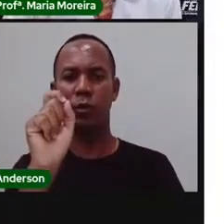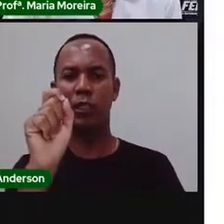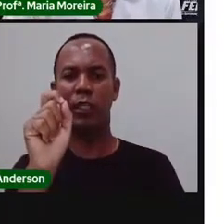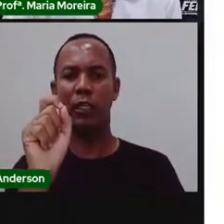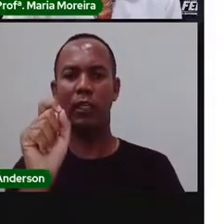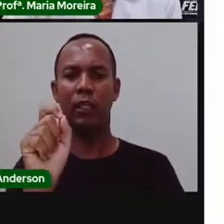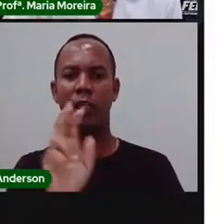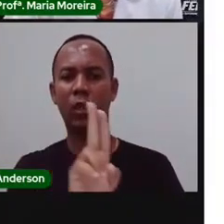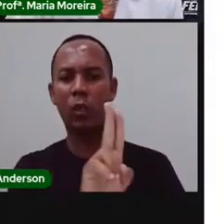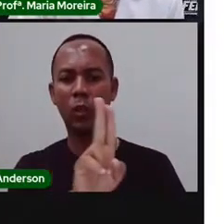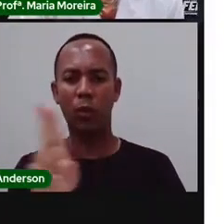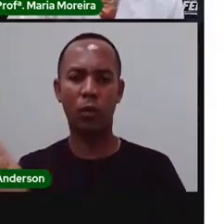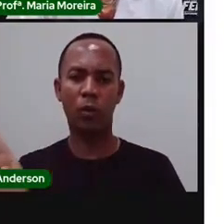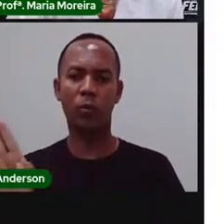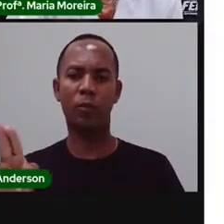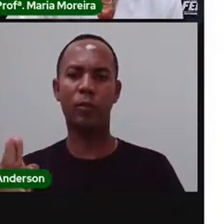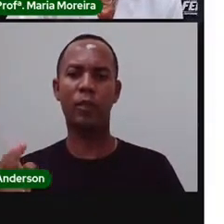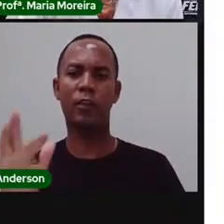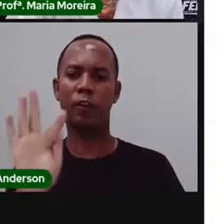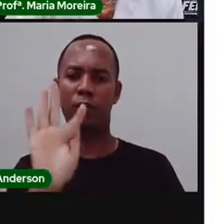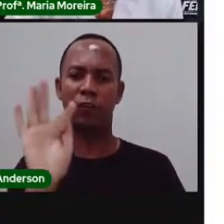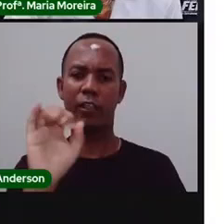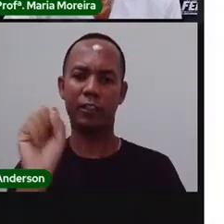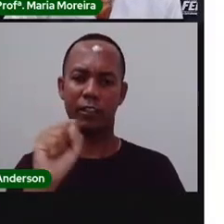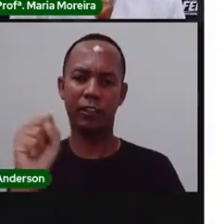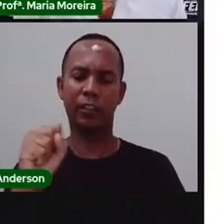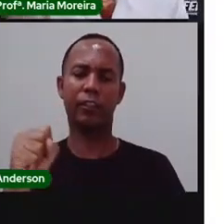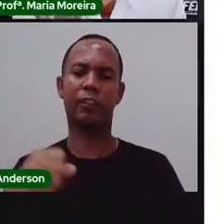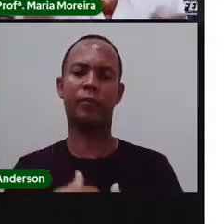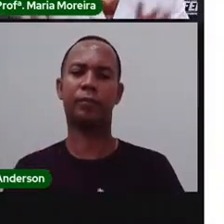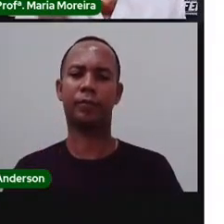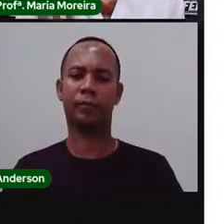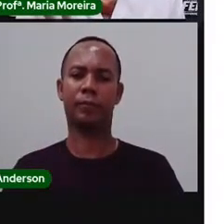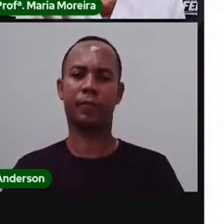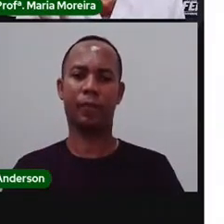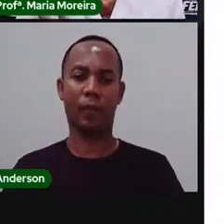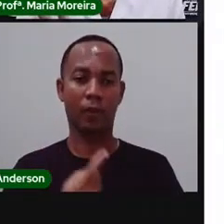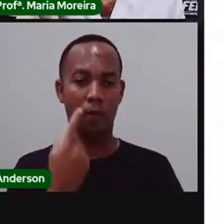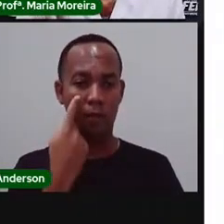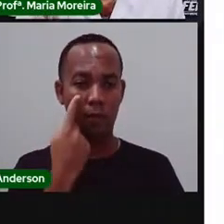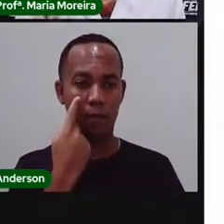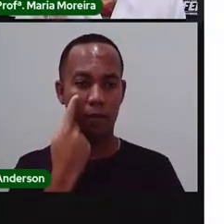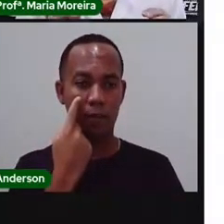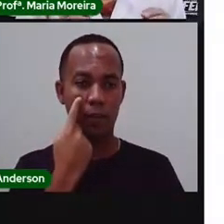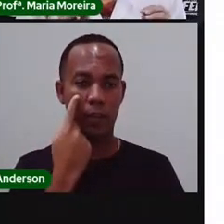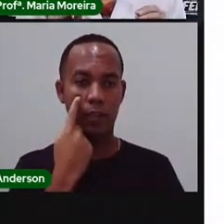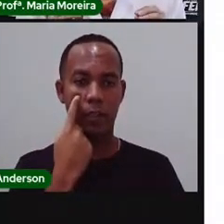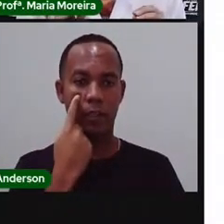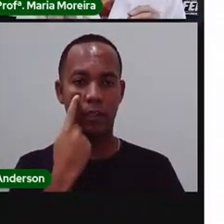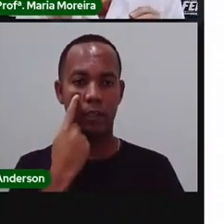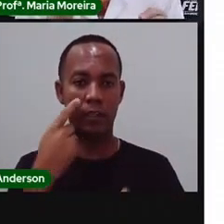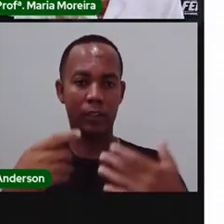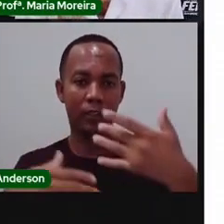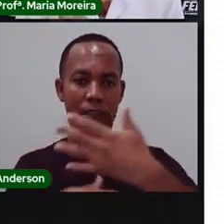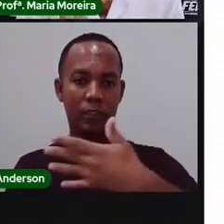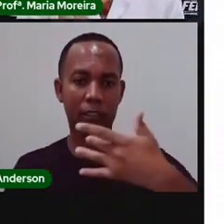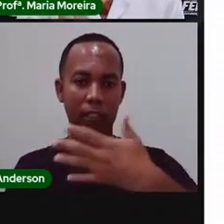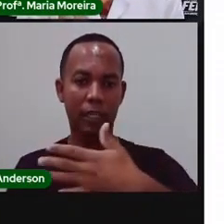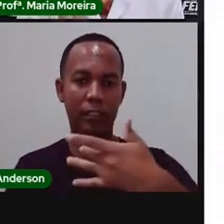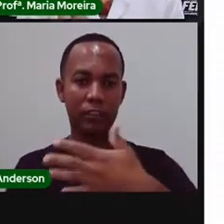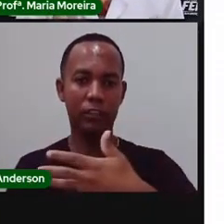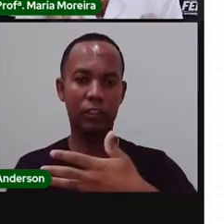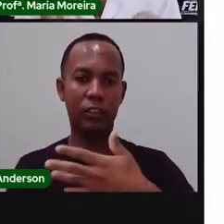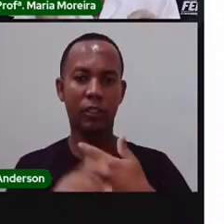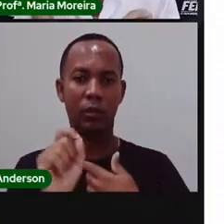à cidade de Feira de Santana. Bom, se a gente olhar essas duas imagens aí, dá para perceber que a cruz que